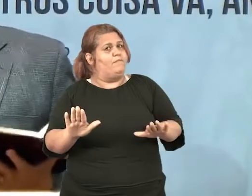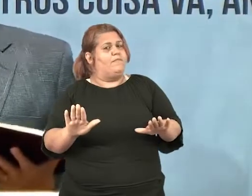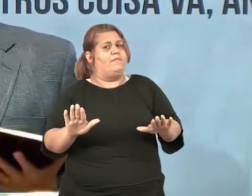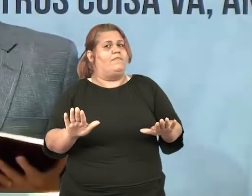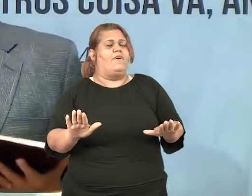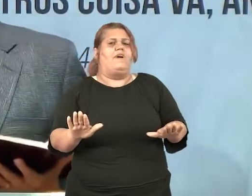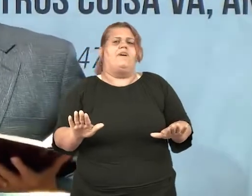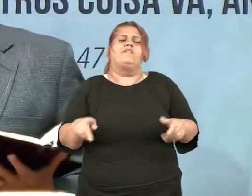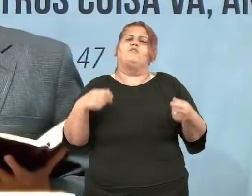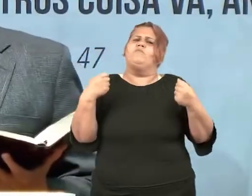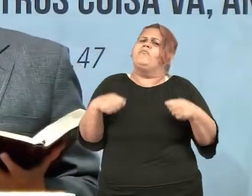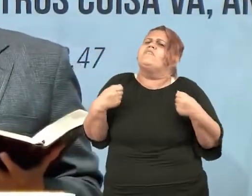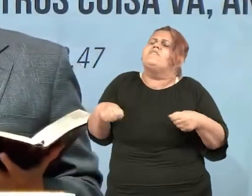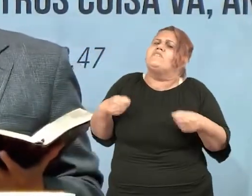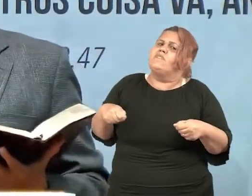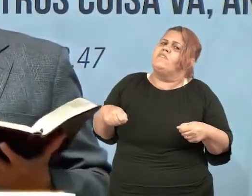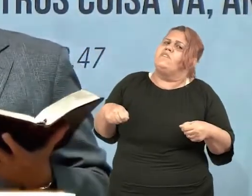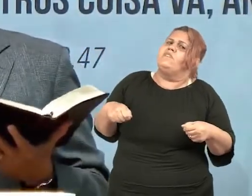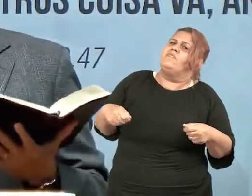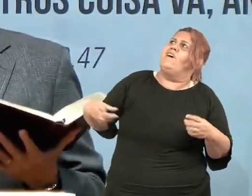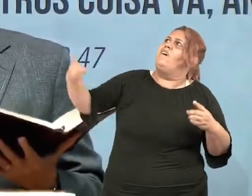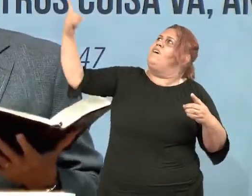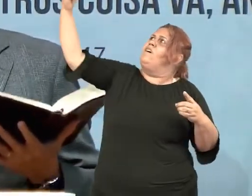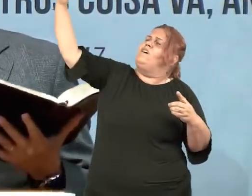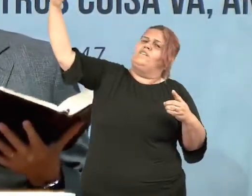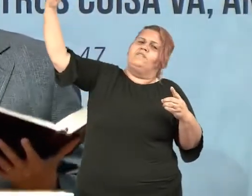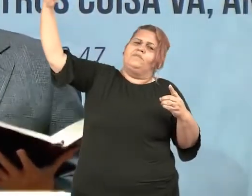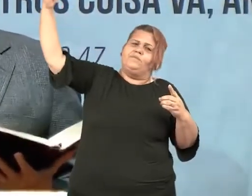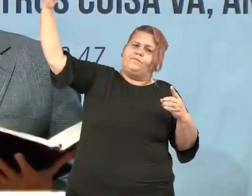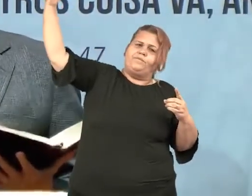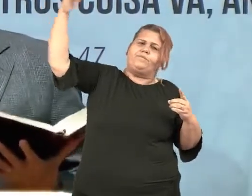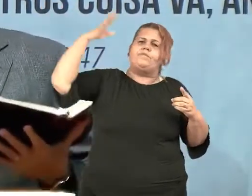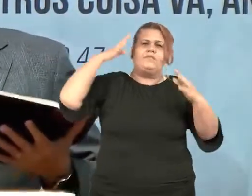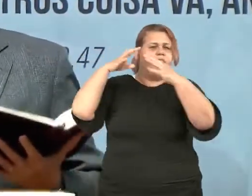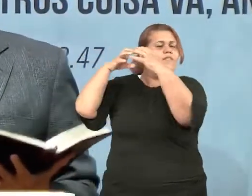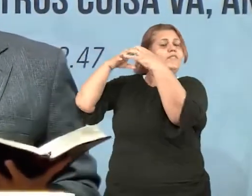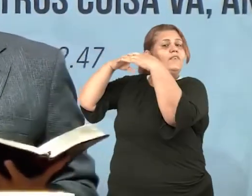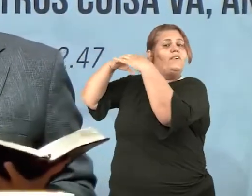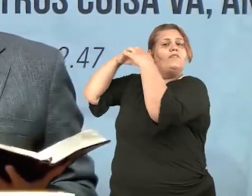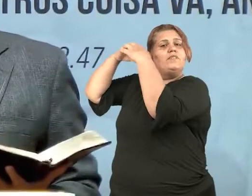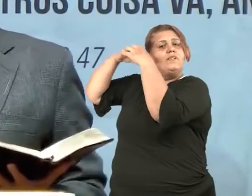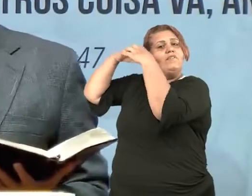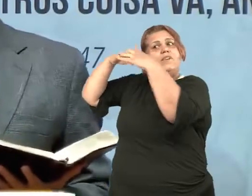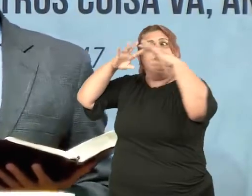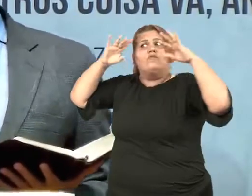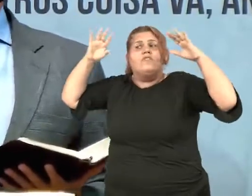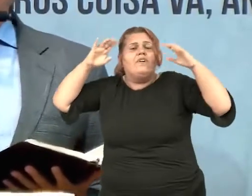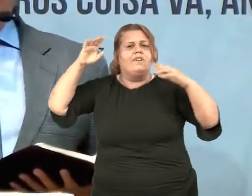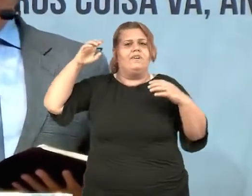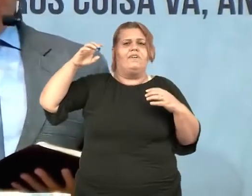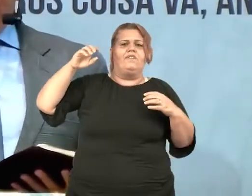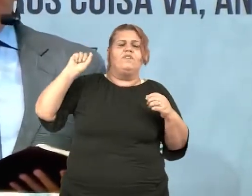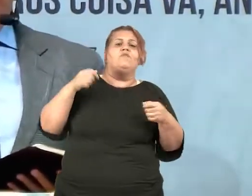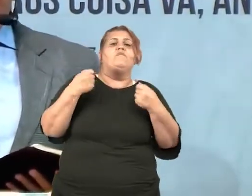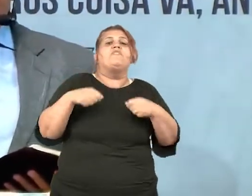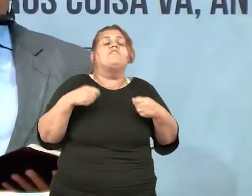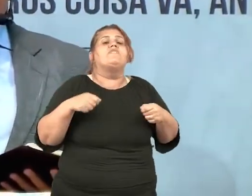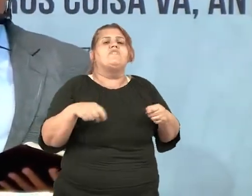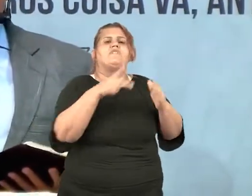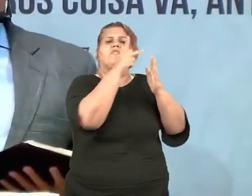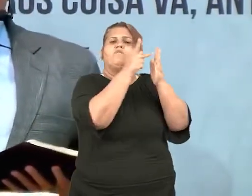O que Tiago está aqui denunciando, e nós precisamos refletir sobre isso nessa hora, não é fazer